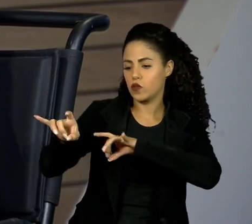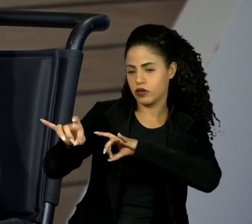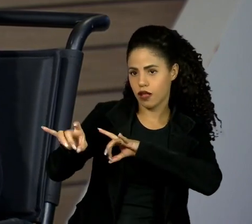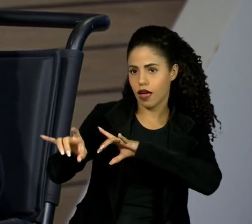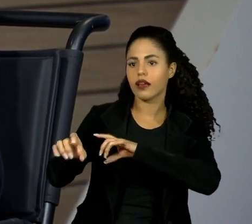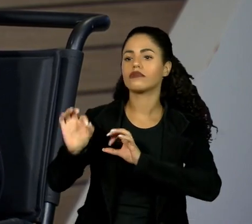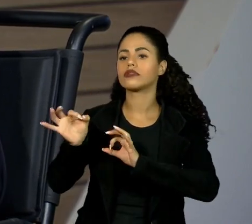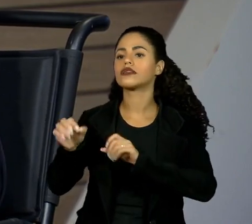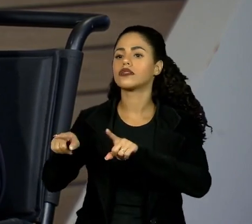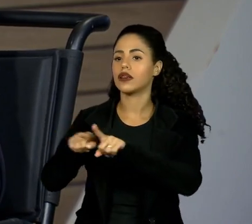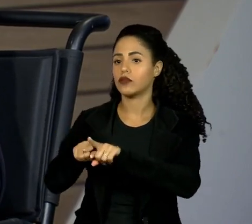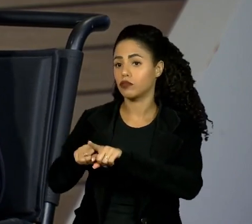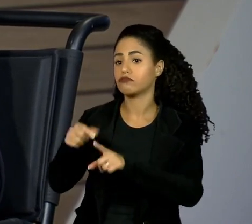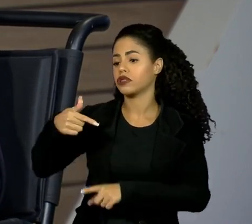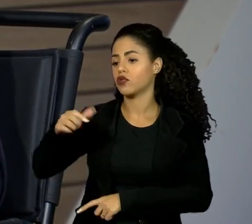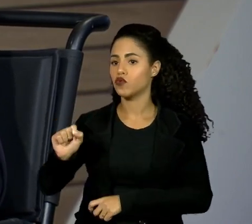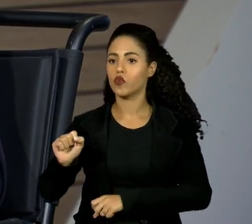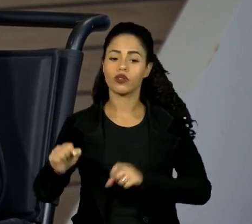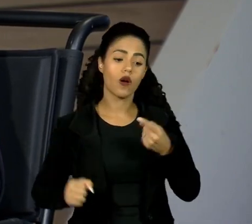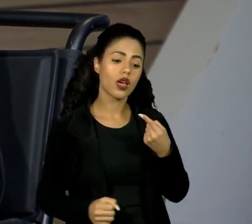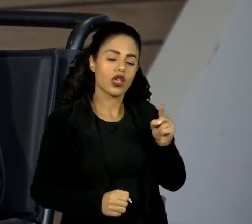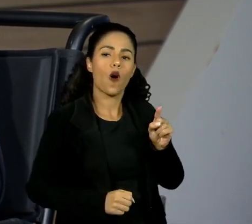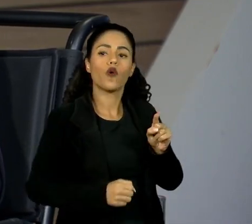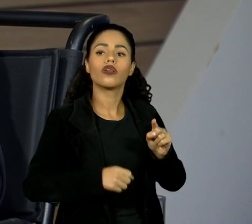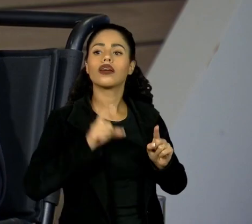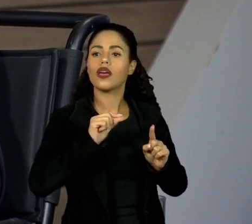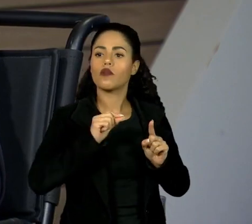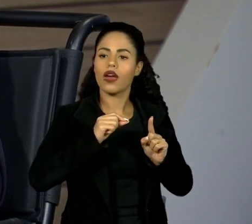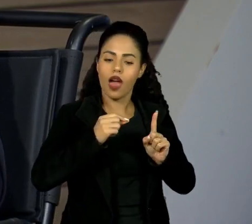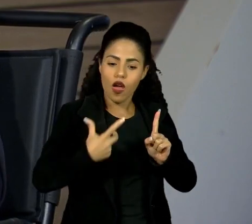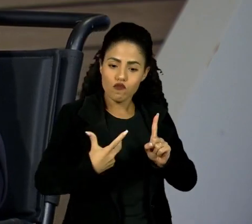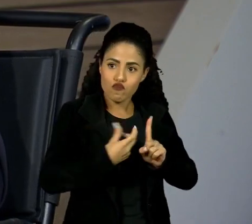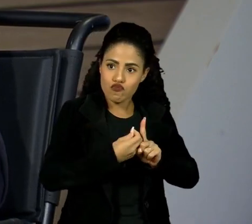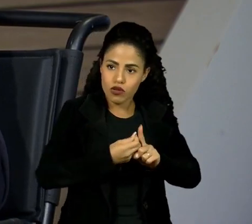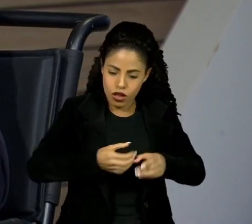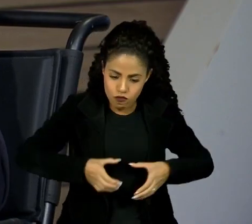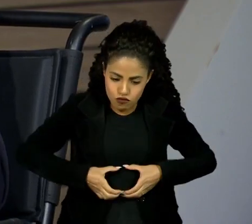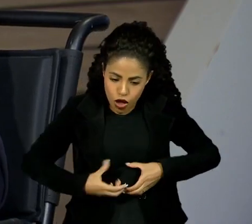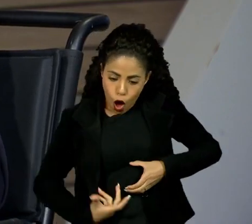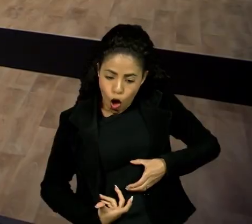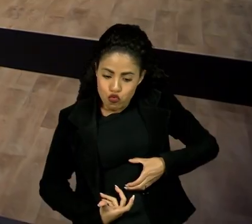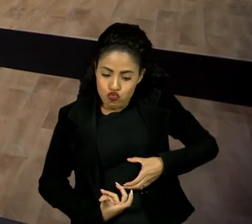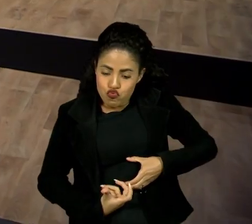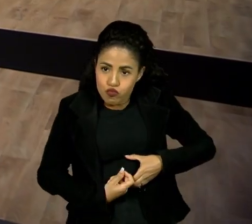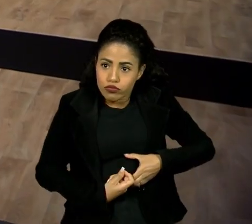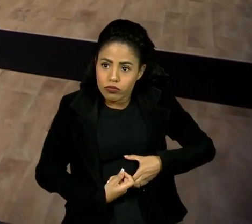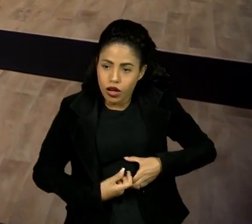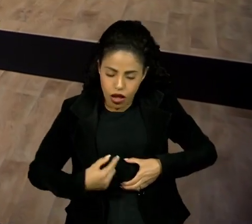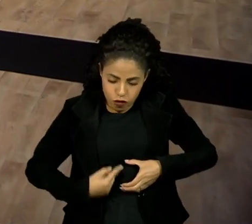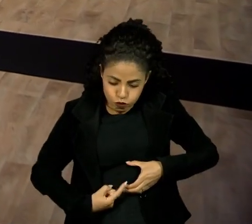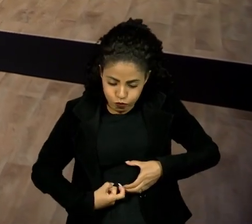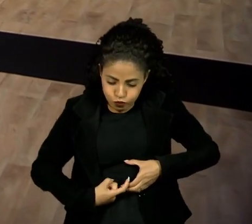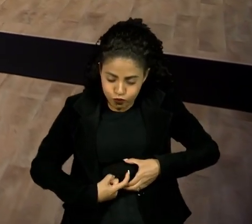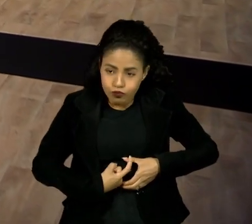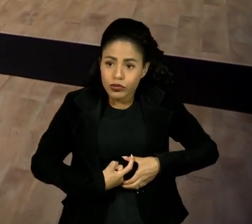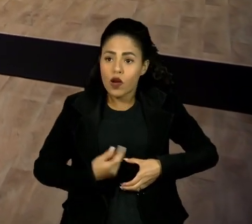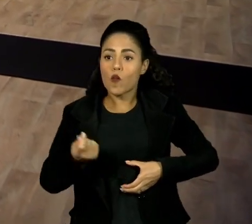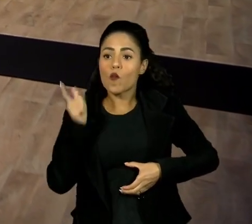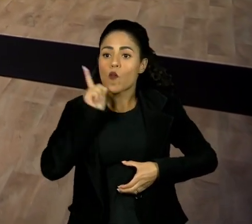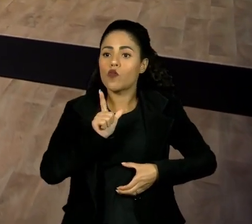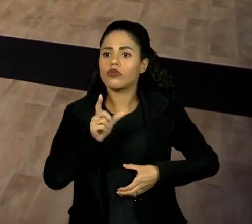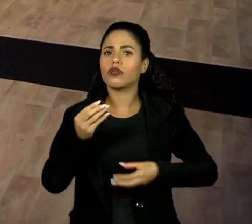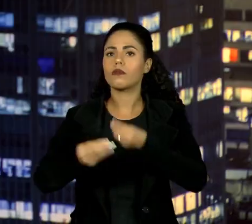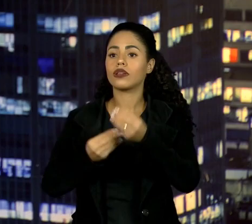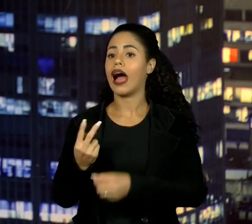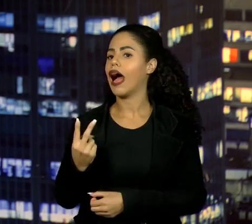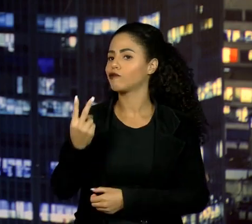né, de 78, e tem a ICSI, que é por injeção do espermatozoide dentro do óvulo, que surgiu em 92. São essas duas técnicas, mas ambas são chamadas